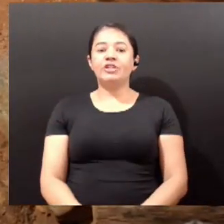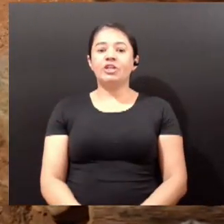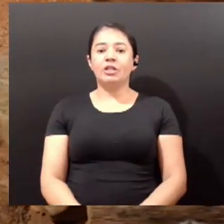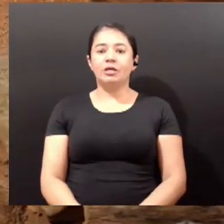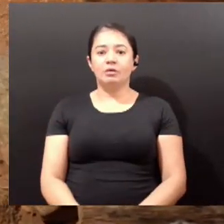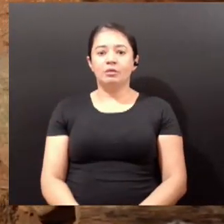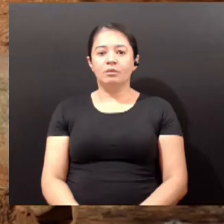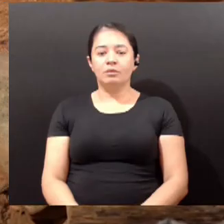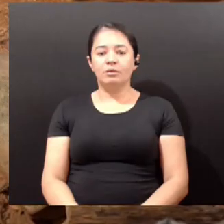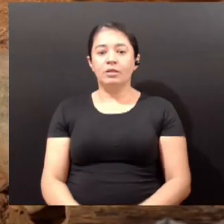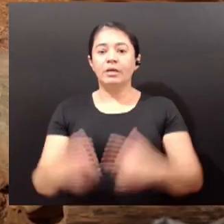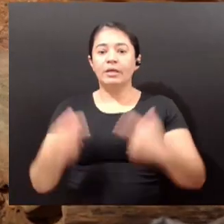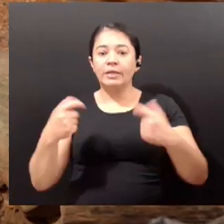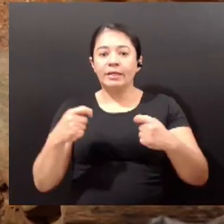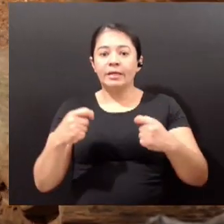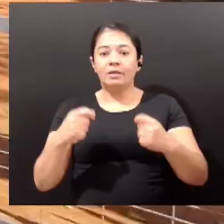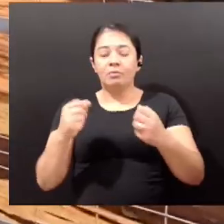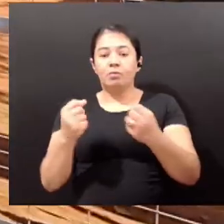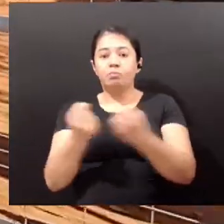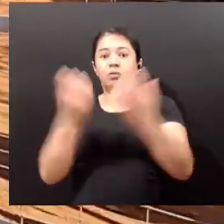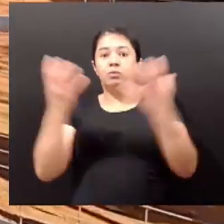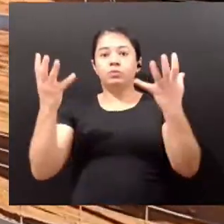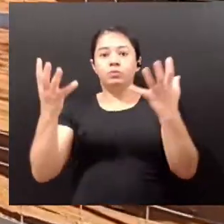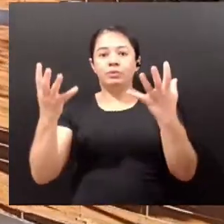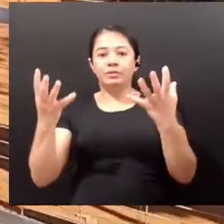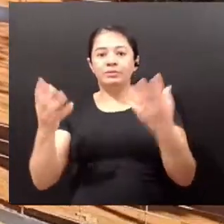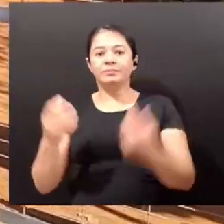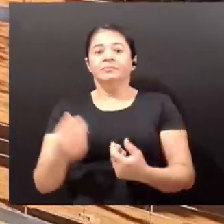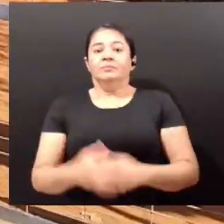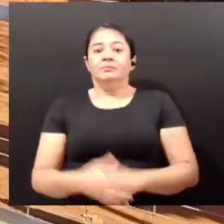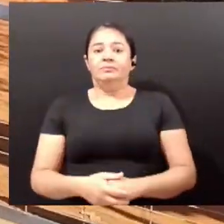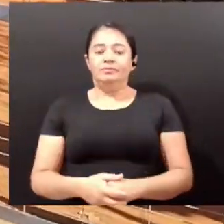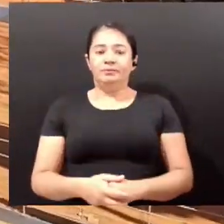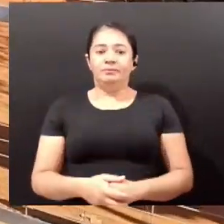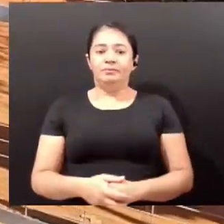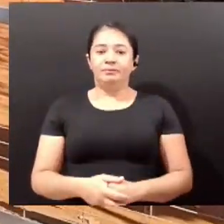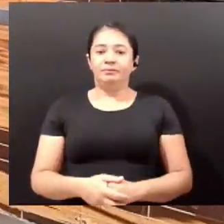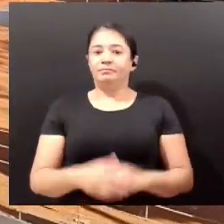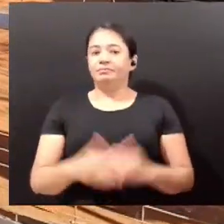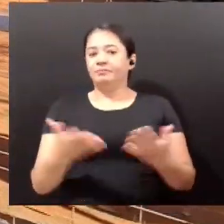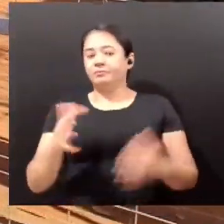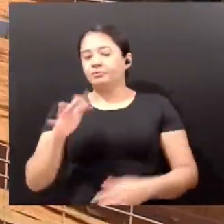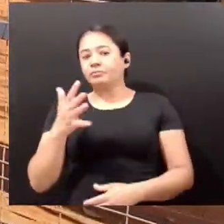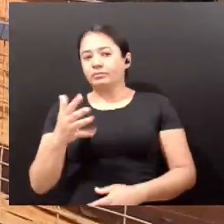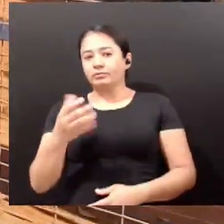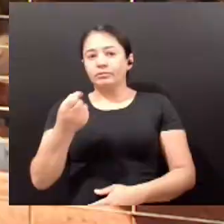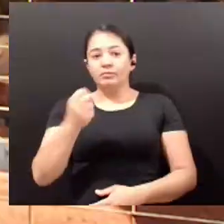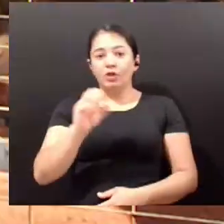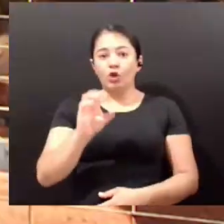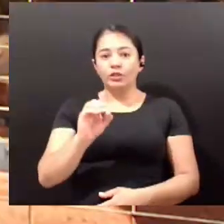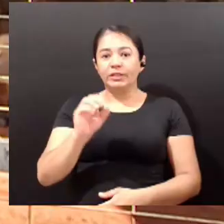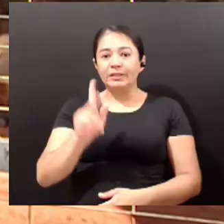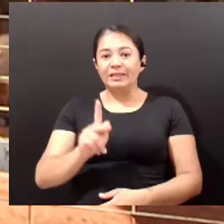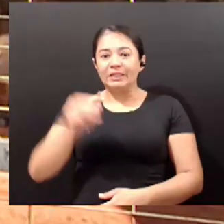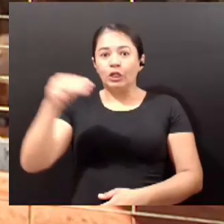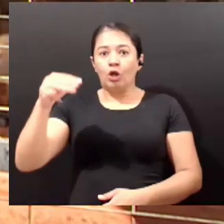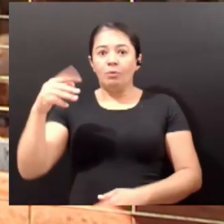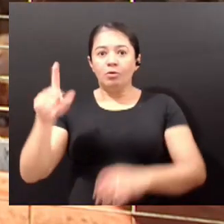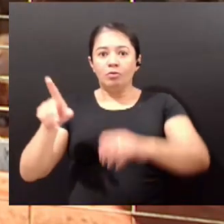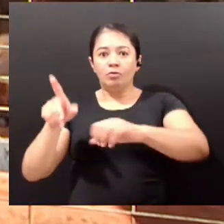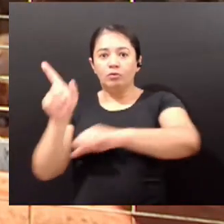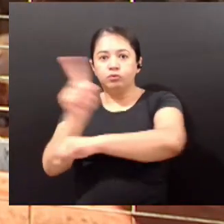aquela explosão. Ela chega a 80 km por hora, né, no